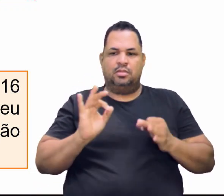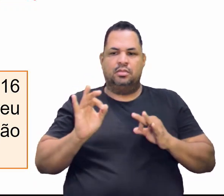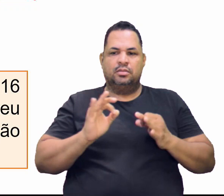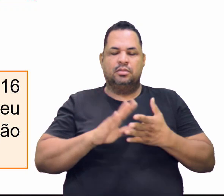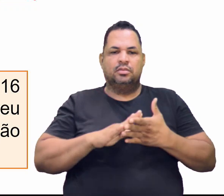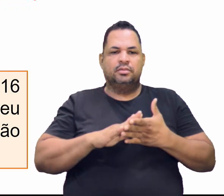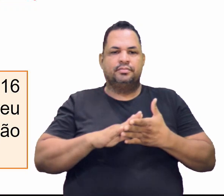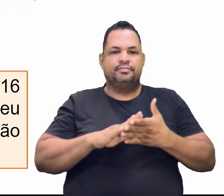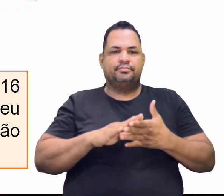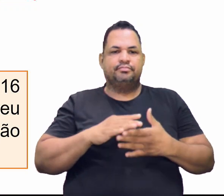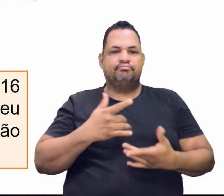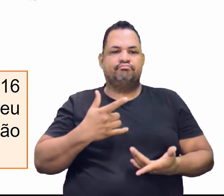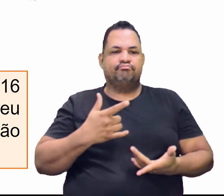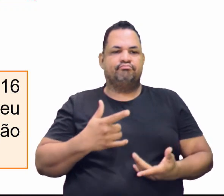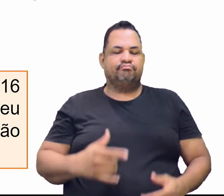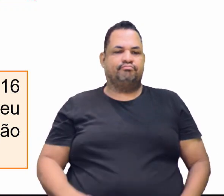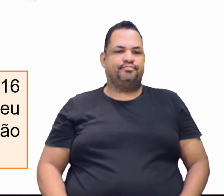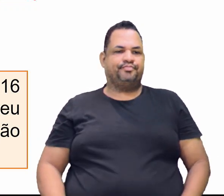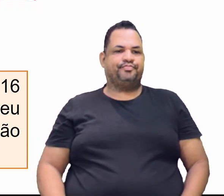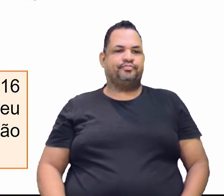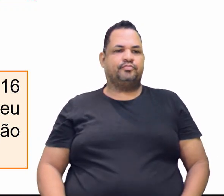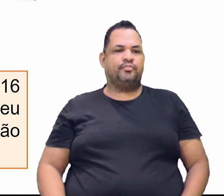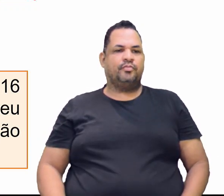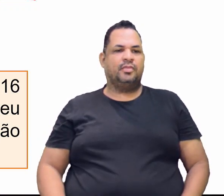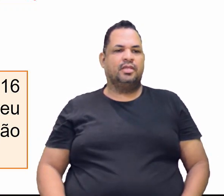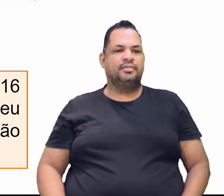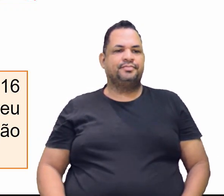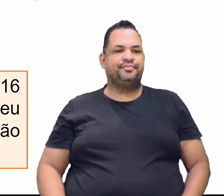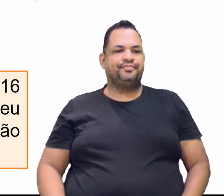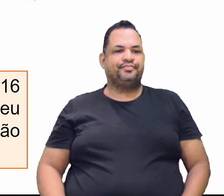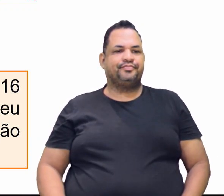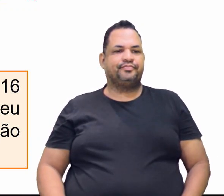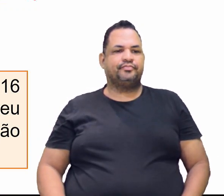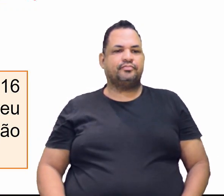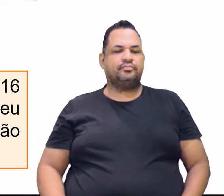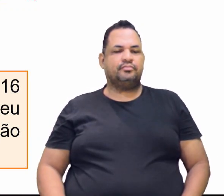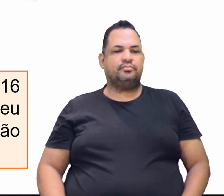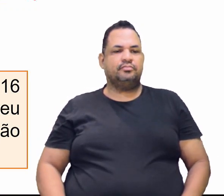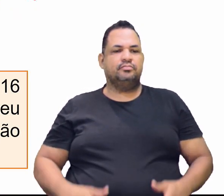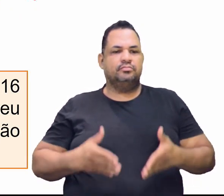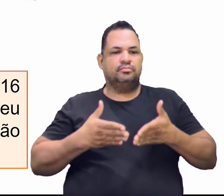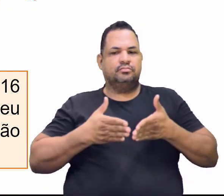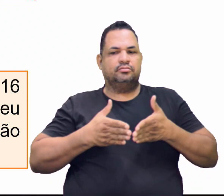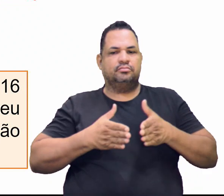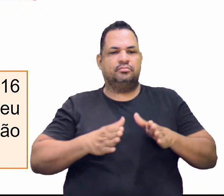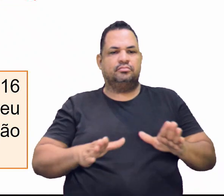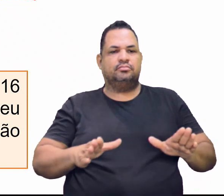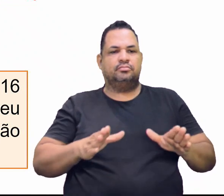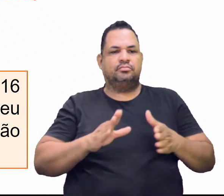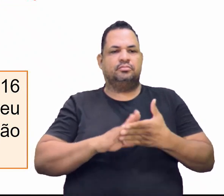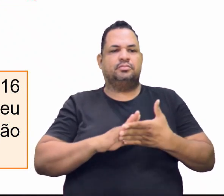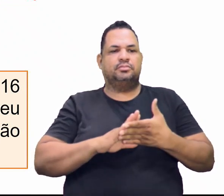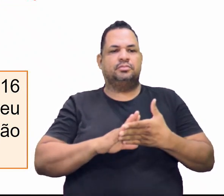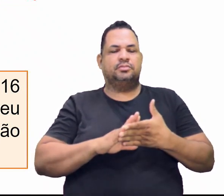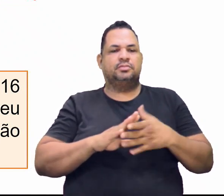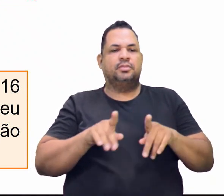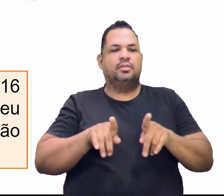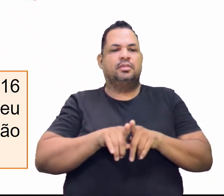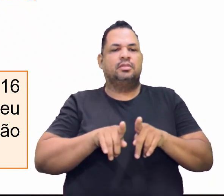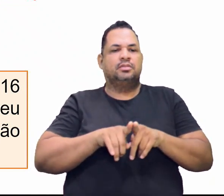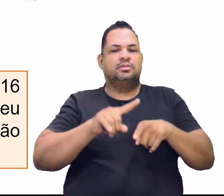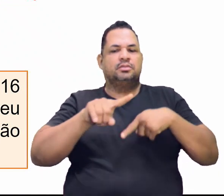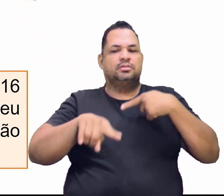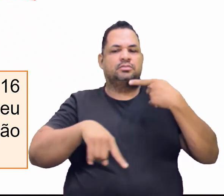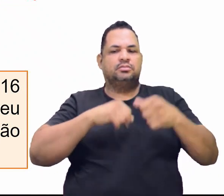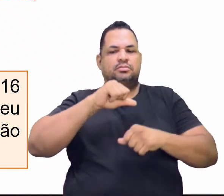documento primário, não tem o que questionar. Rondon, então, nasceu em Sesmaria do Morro Redondo,